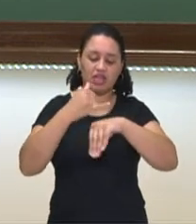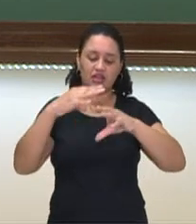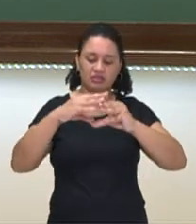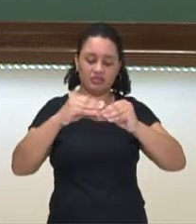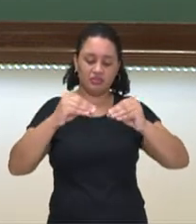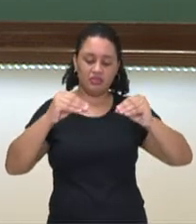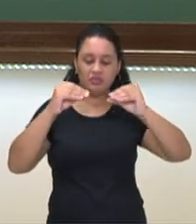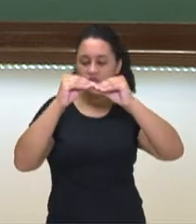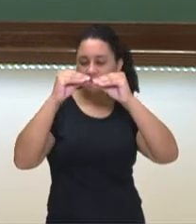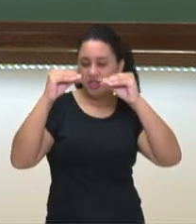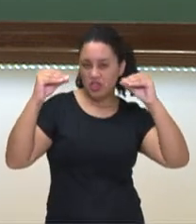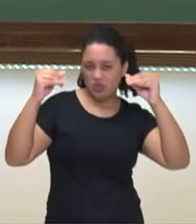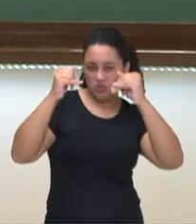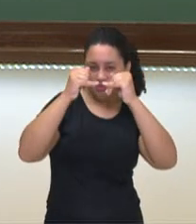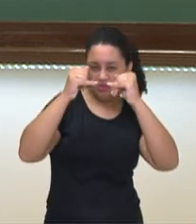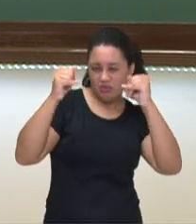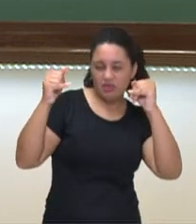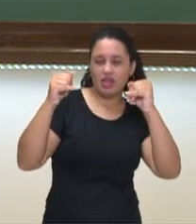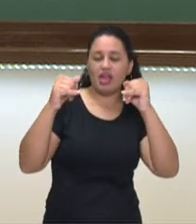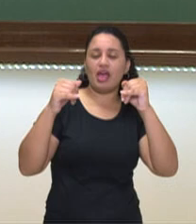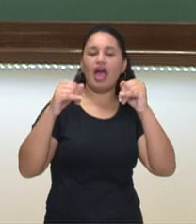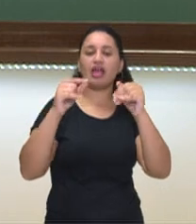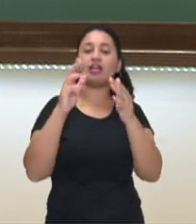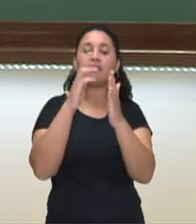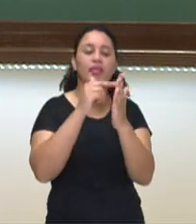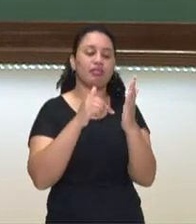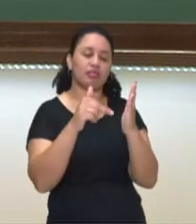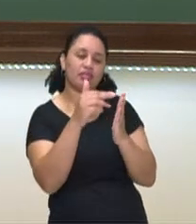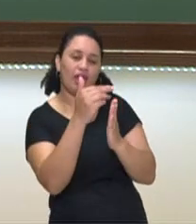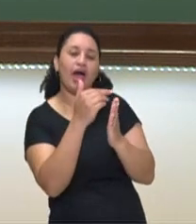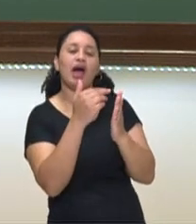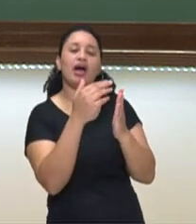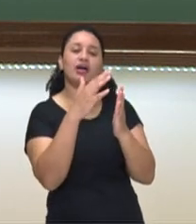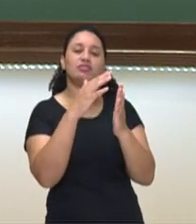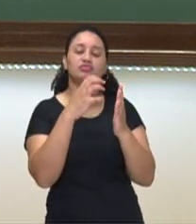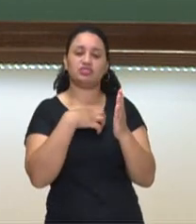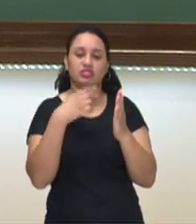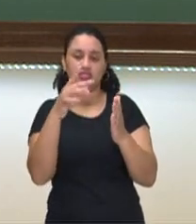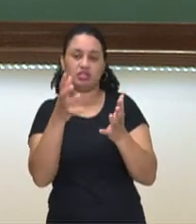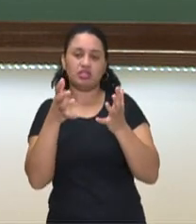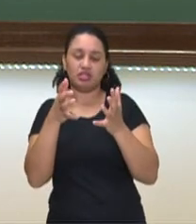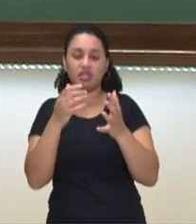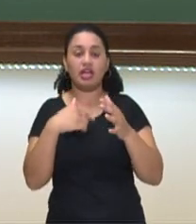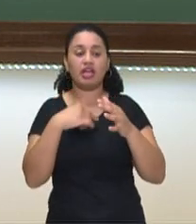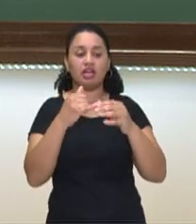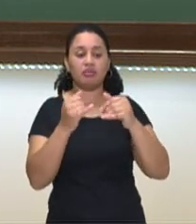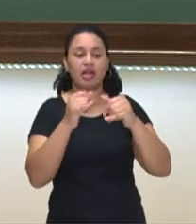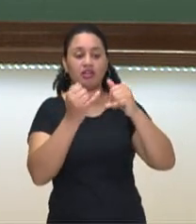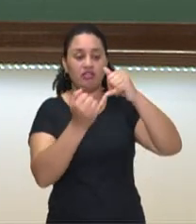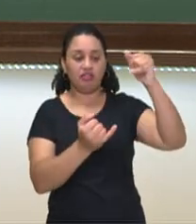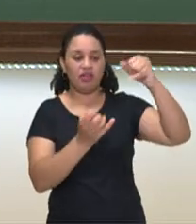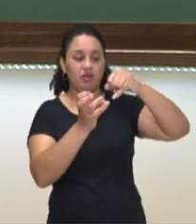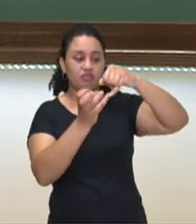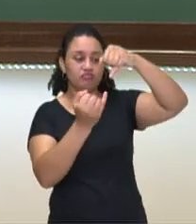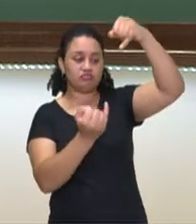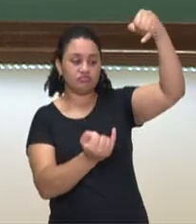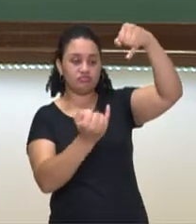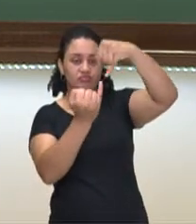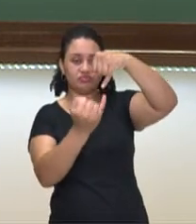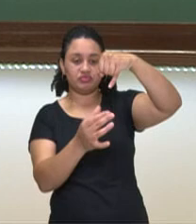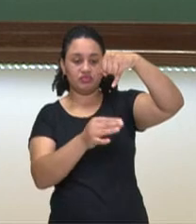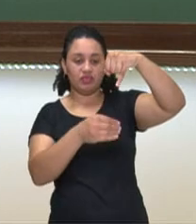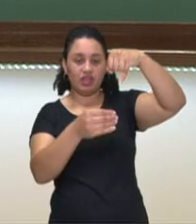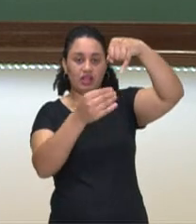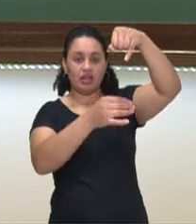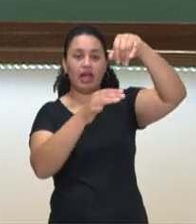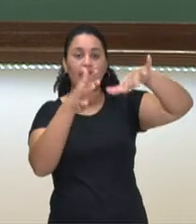né, penduradas em fios, e essas esculturas, elas,